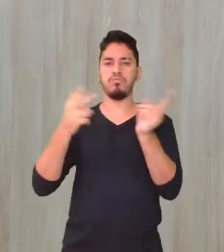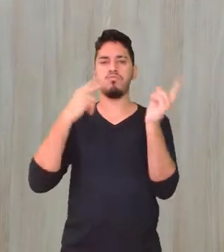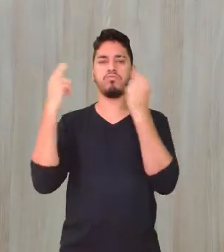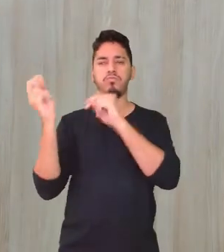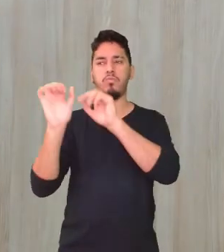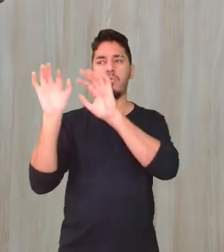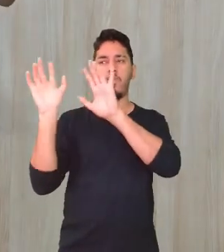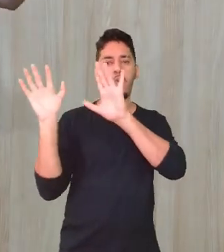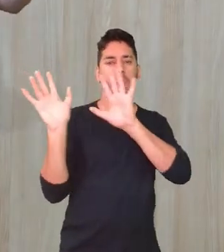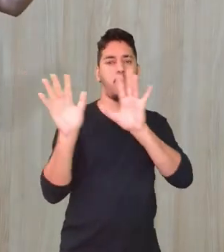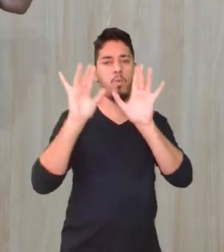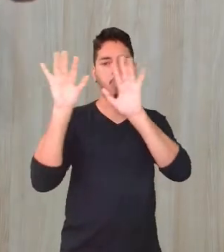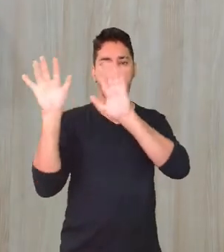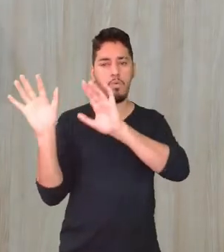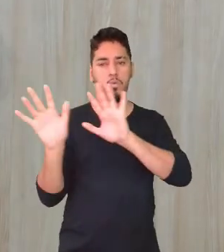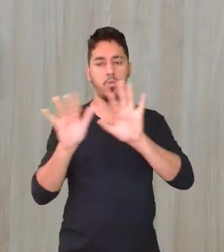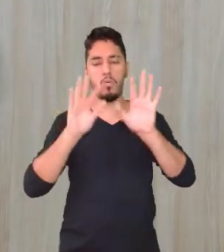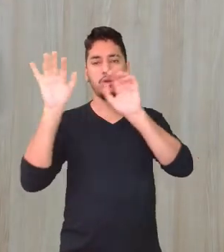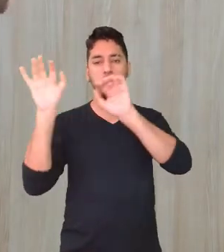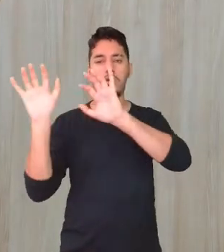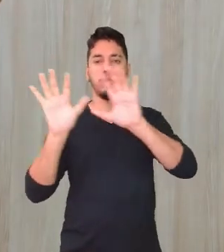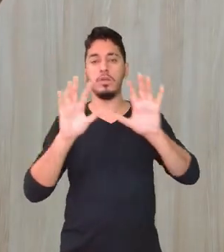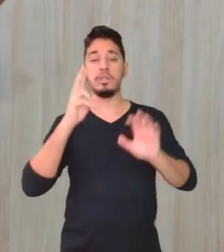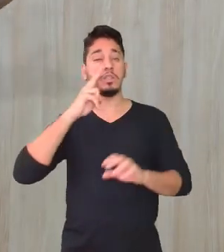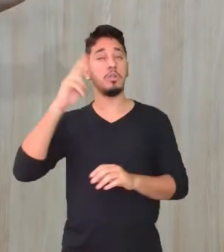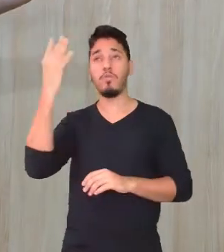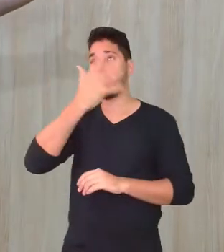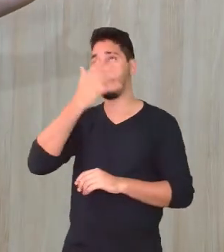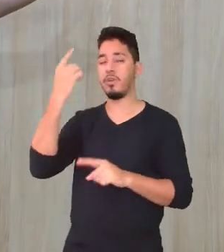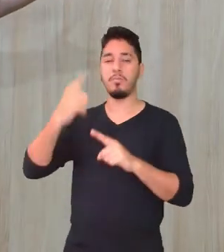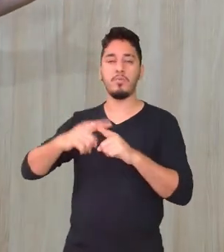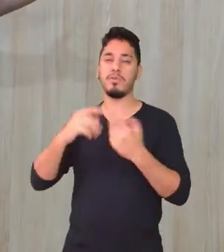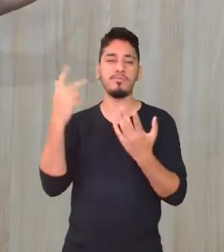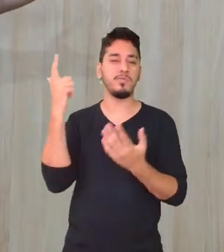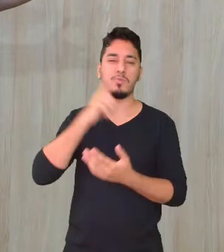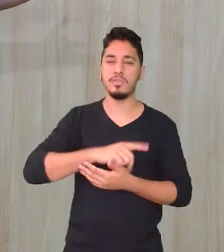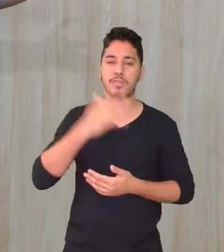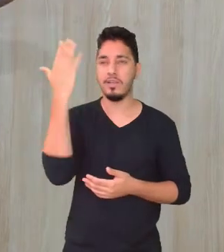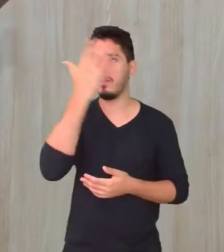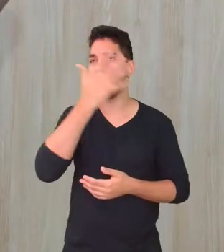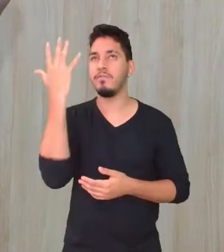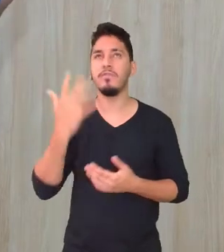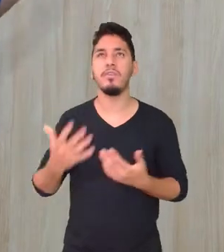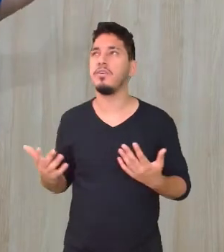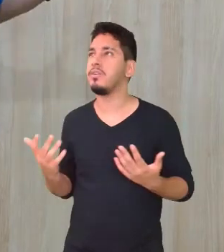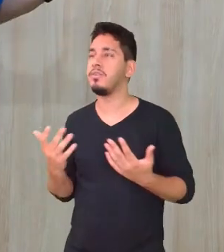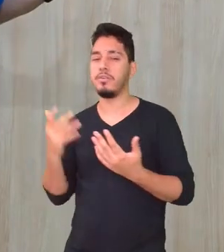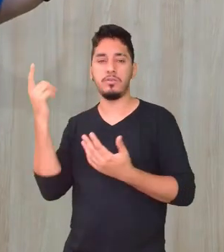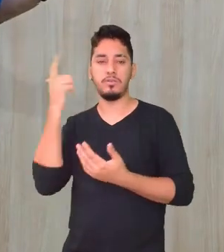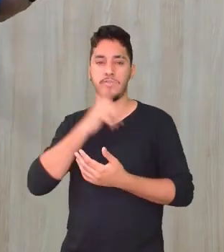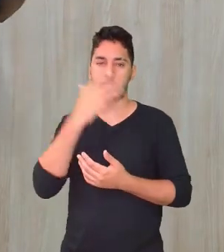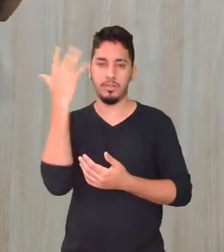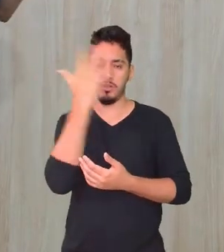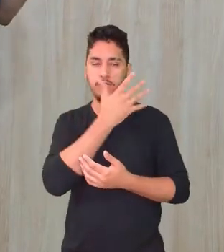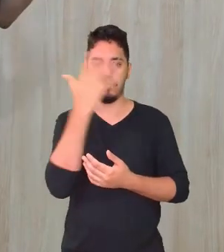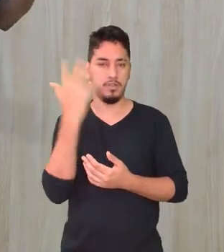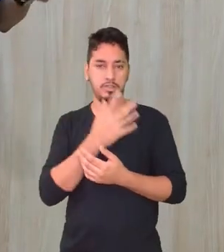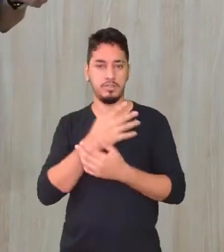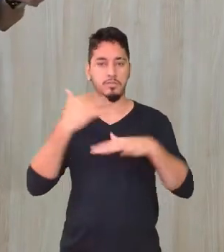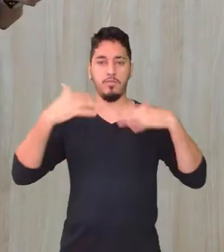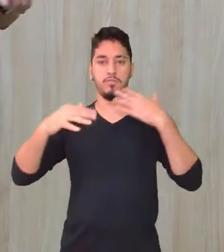levado pelas correntes, né? A gente não vê porque é transparente. A gente não tá vendo ele